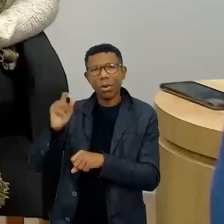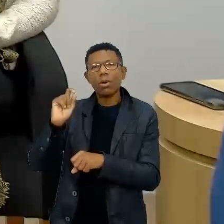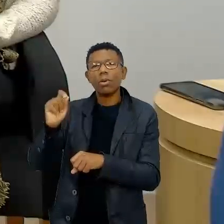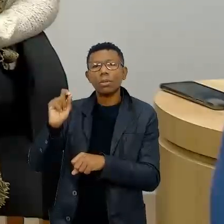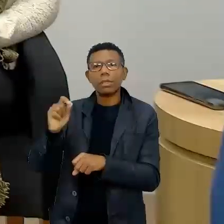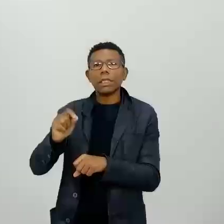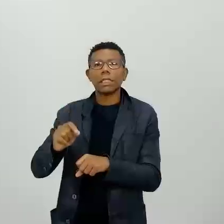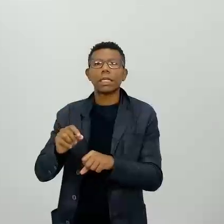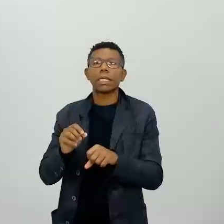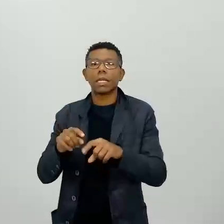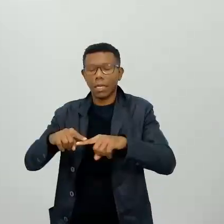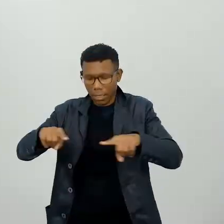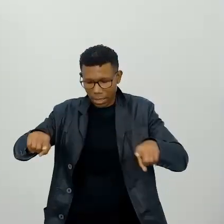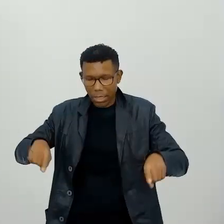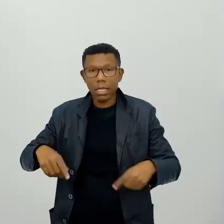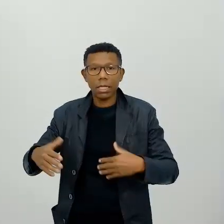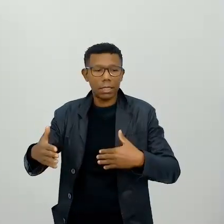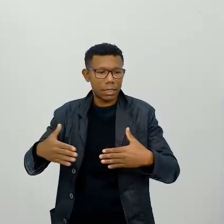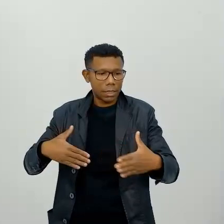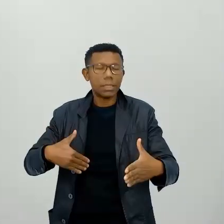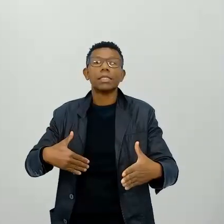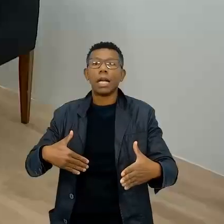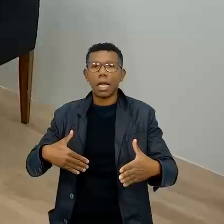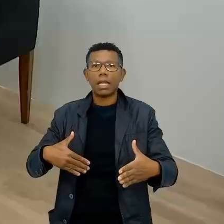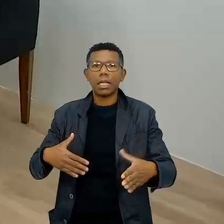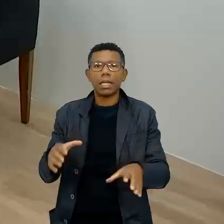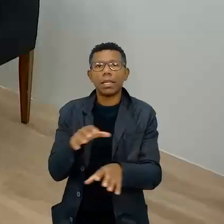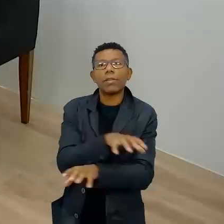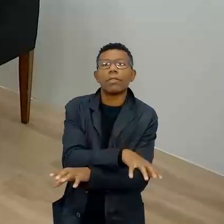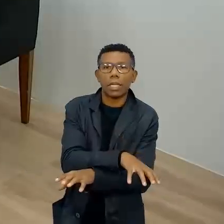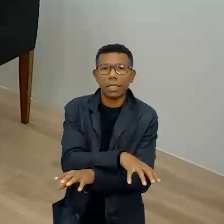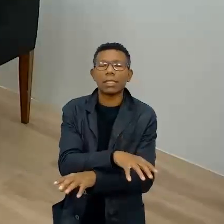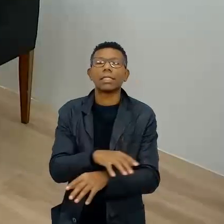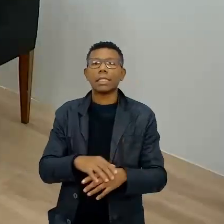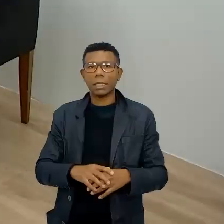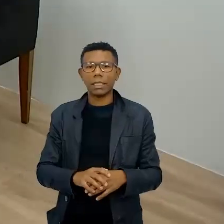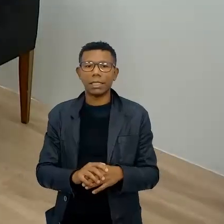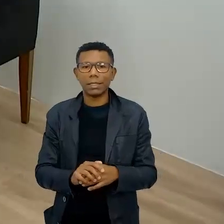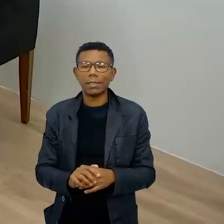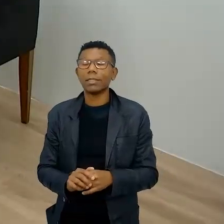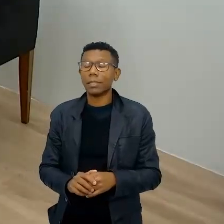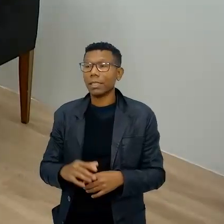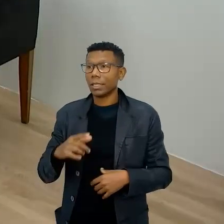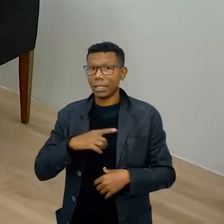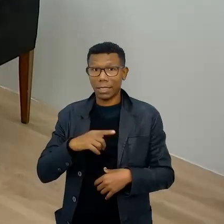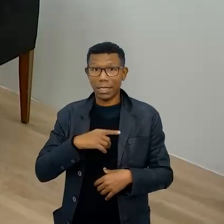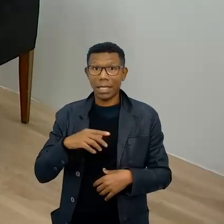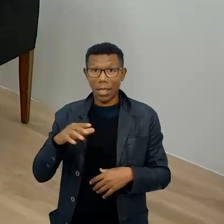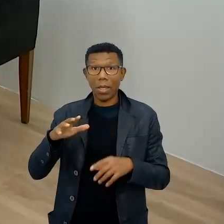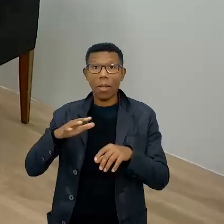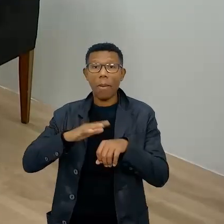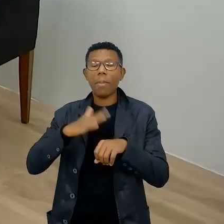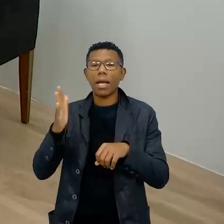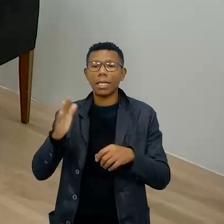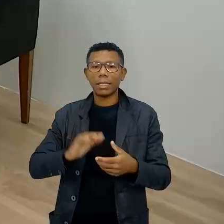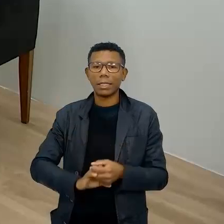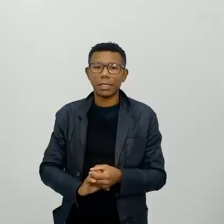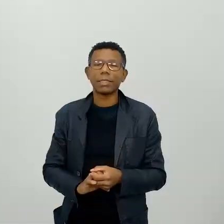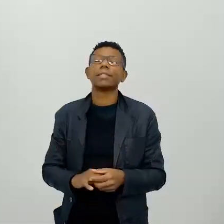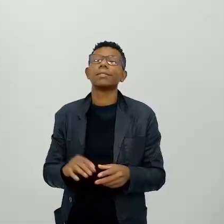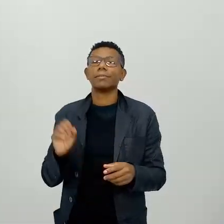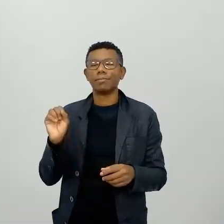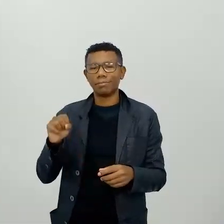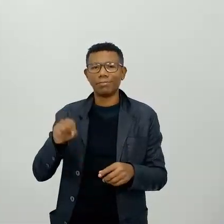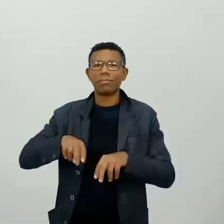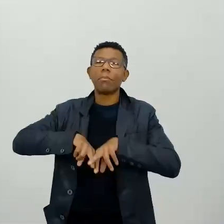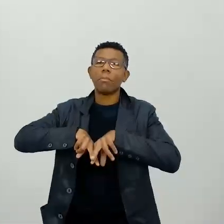aula invertida, porque pode ser até nesse momento. Sim. Certo? Tem mais alguma consideração dos professores? Não, foram várias, né,